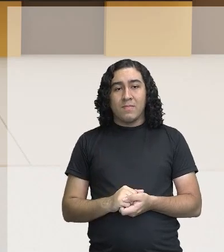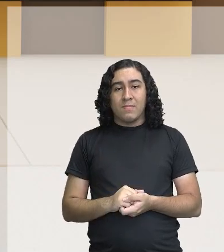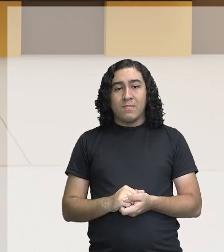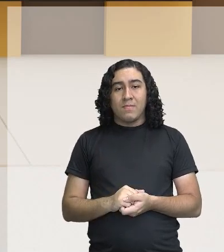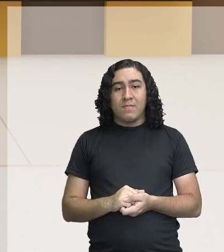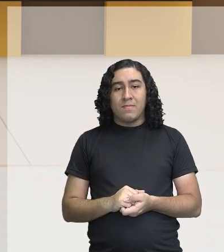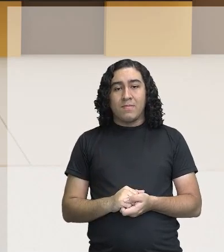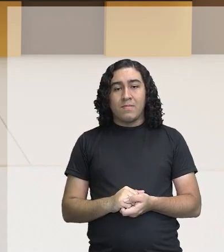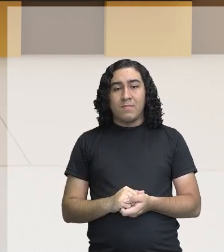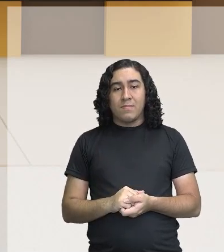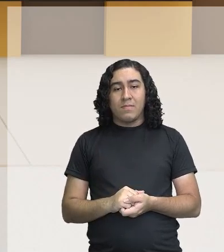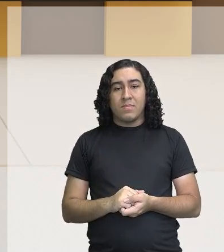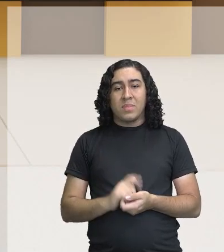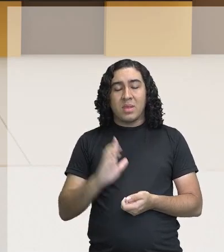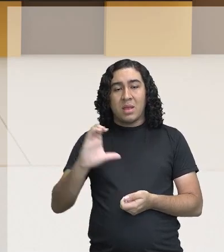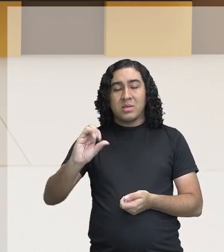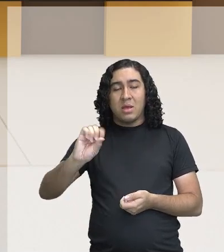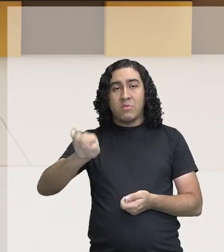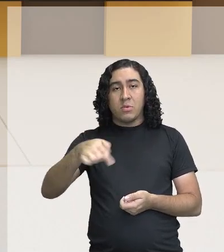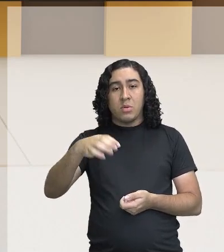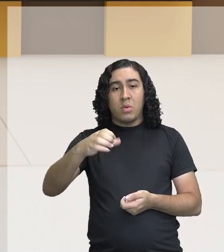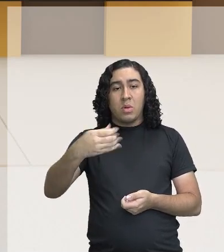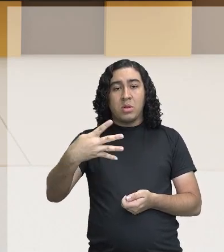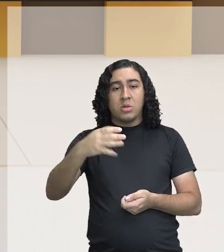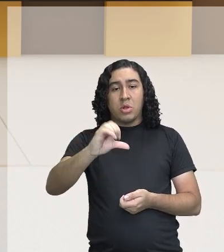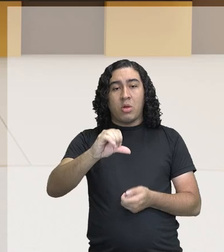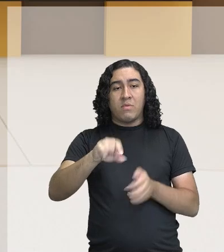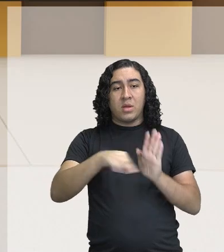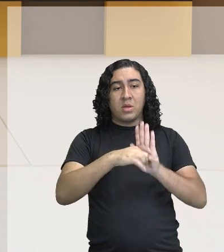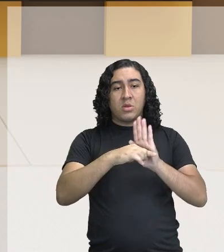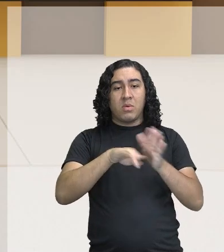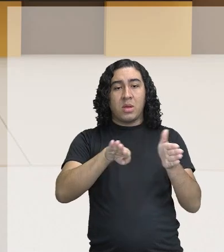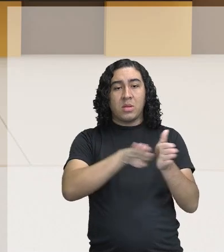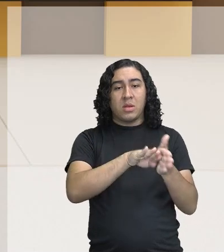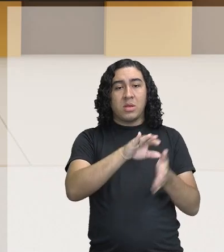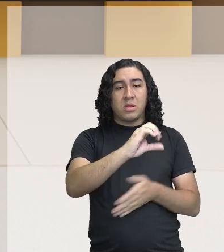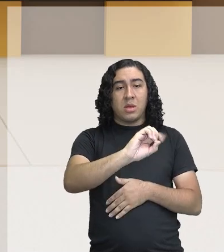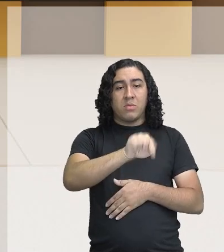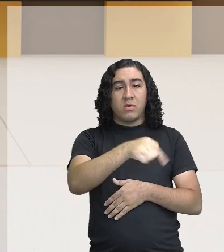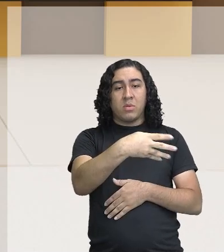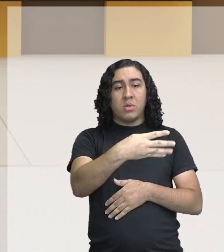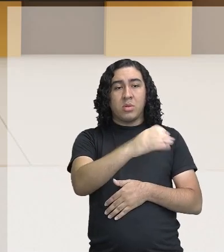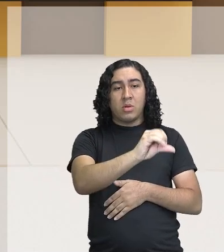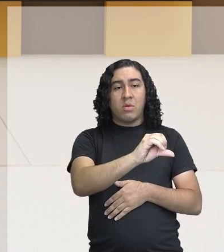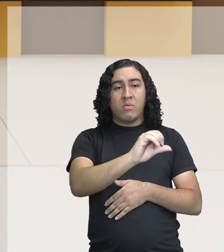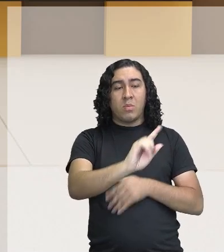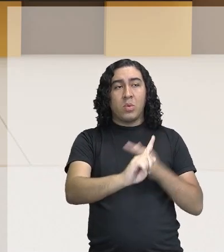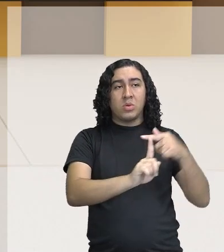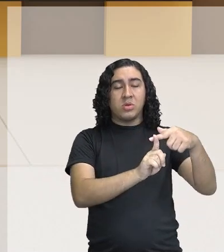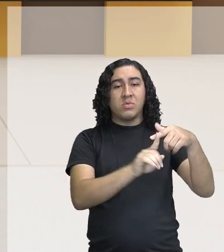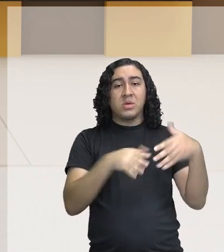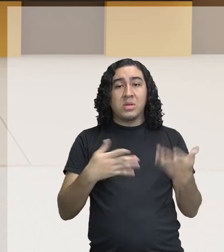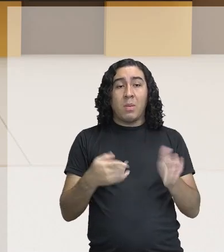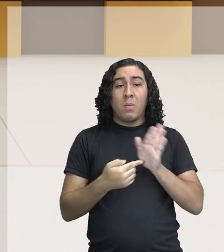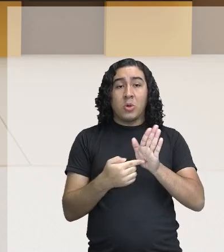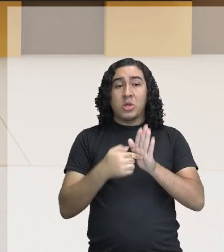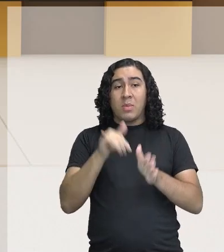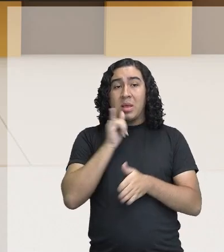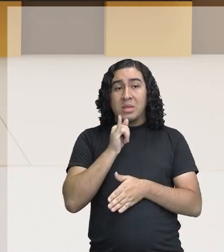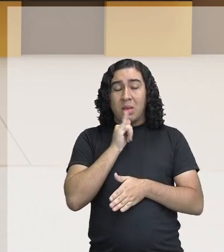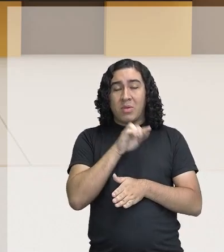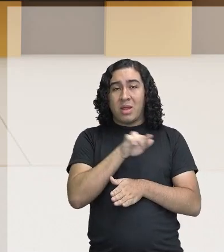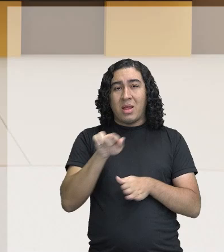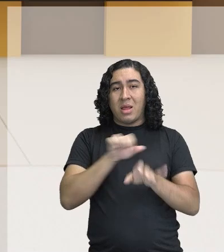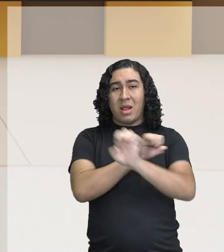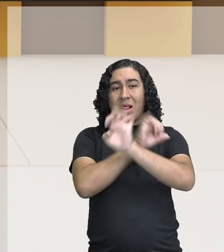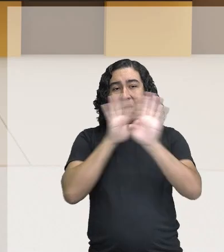entre 0,49 negativo a 0,49 positivo, tá? Então trouxemos aqui esse exemplo para que